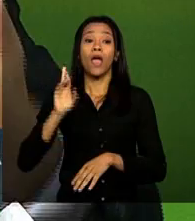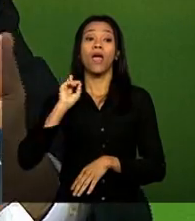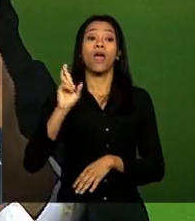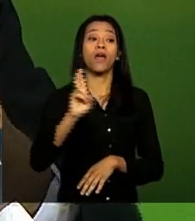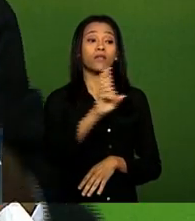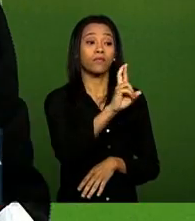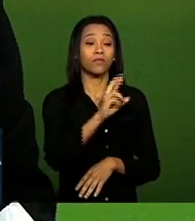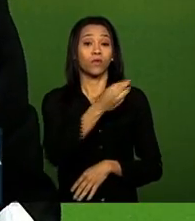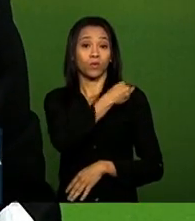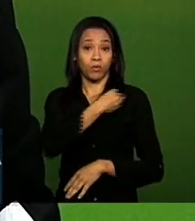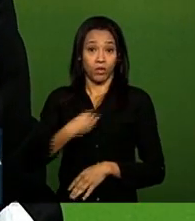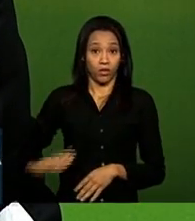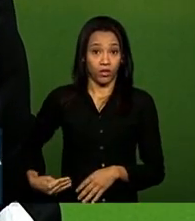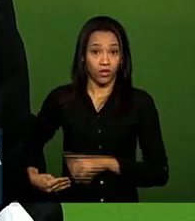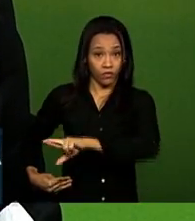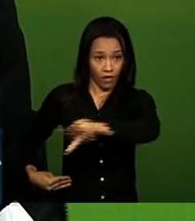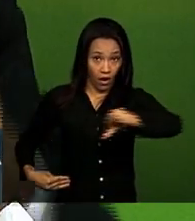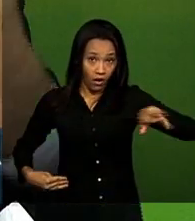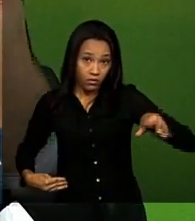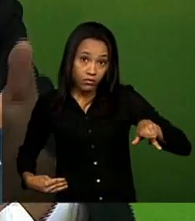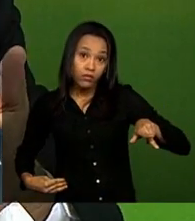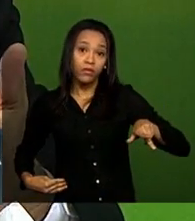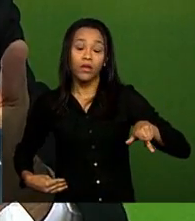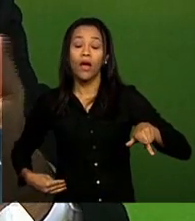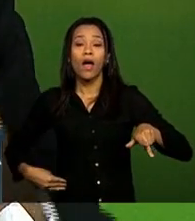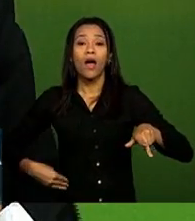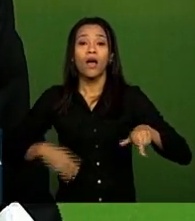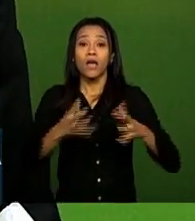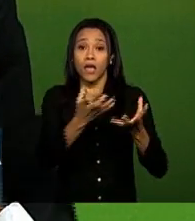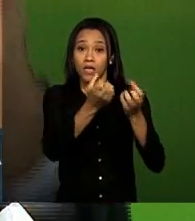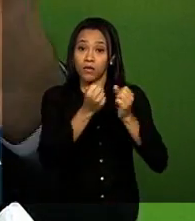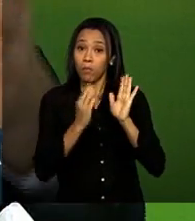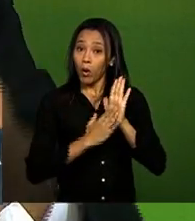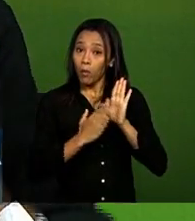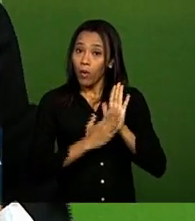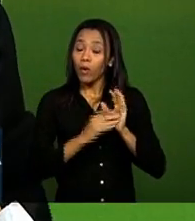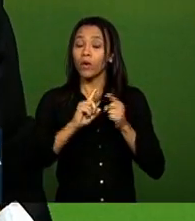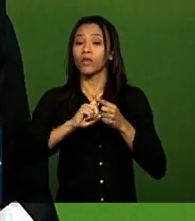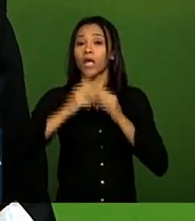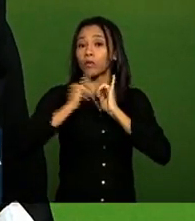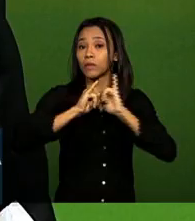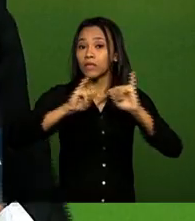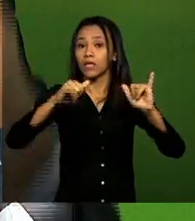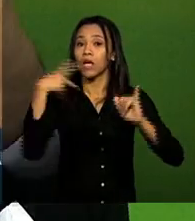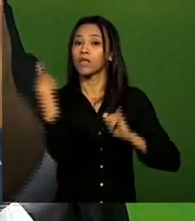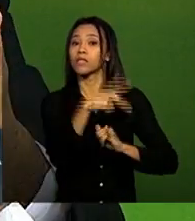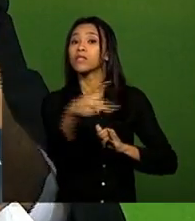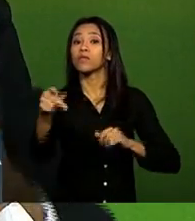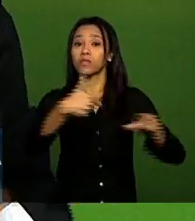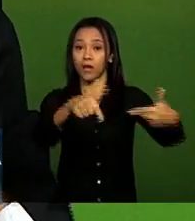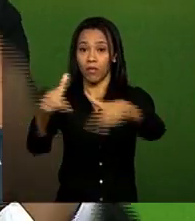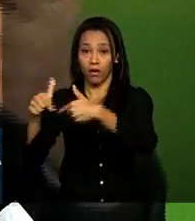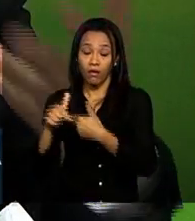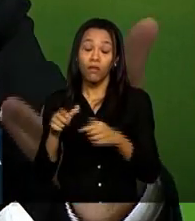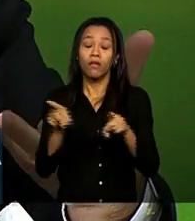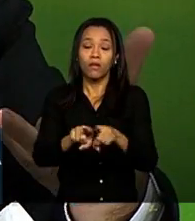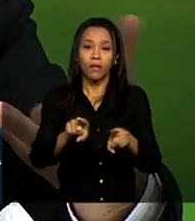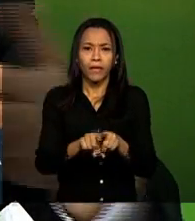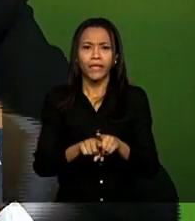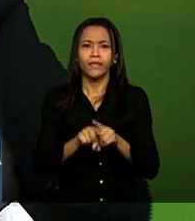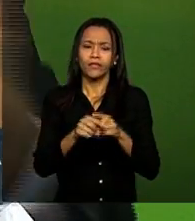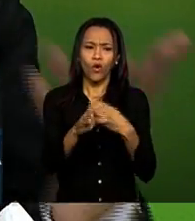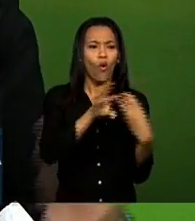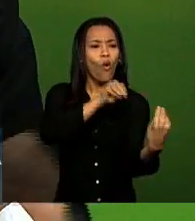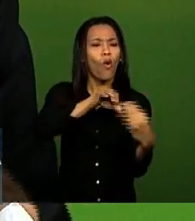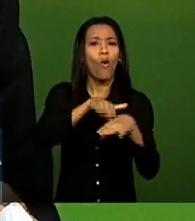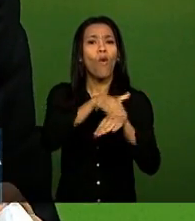apresentar suas propostas anunciar as suas iniciativas as suas opções dialogar com a sociedade seja do ponto de vista